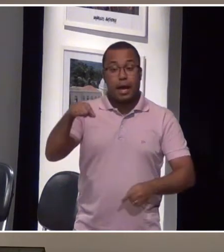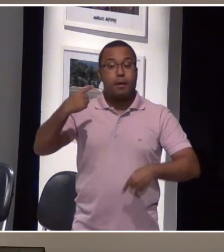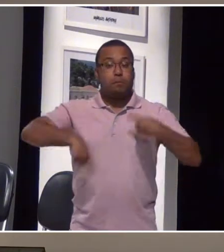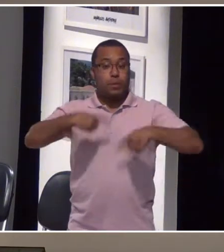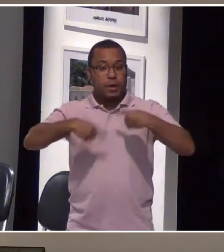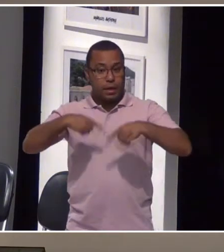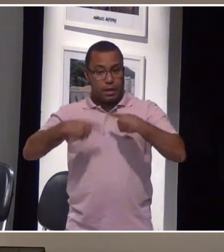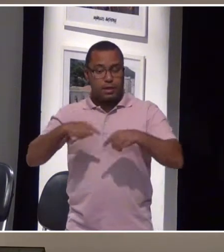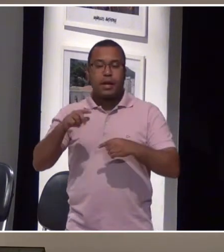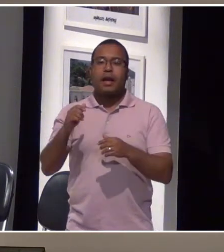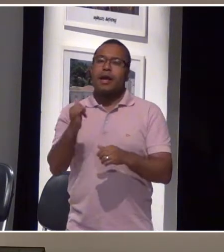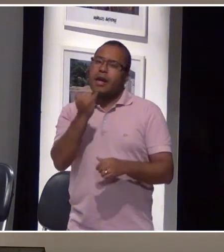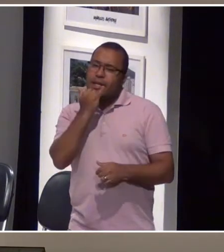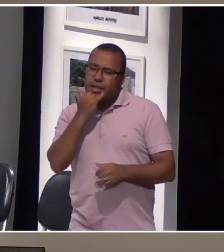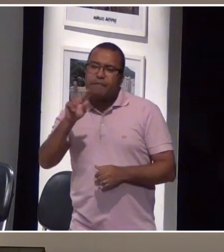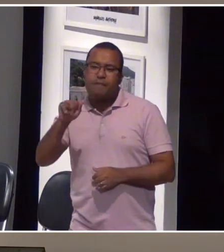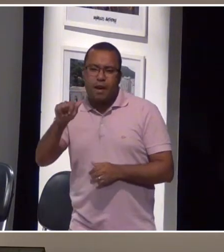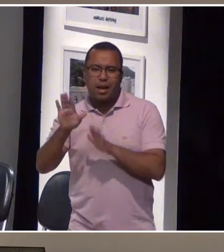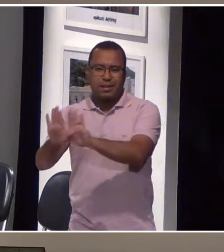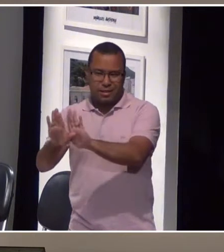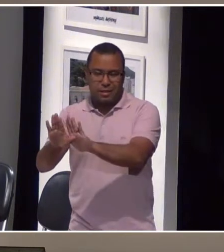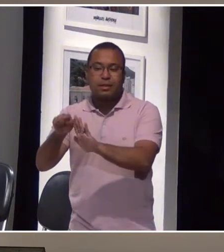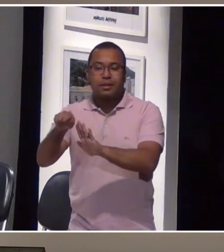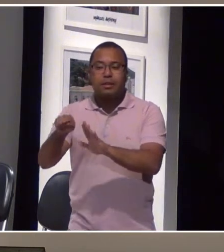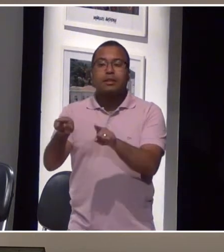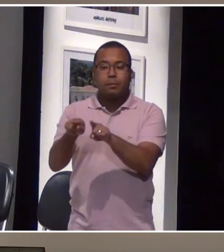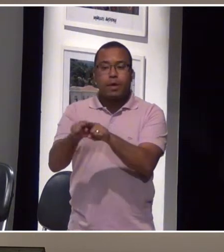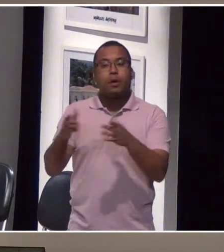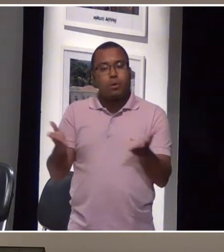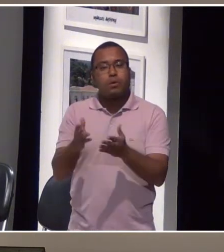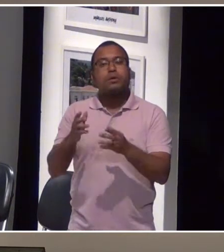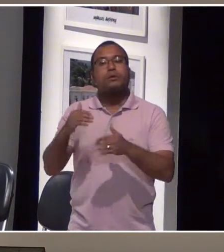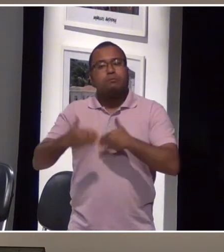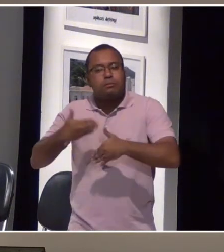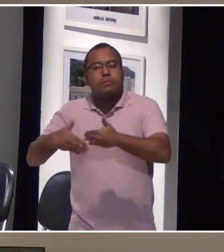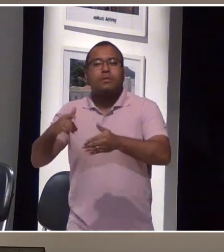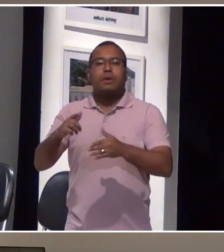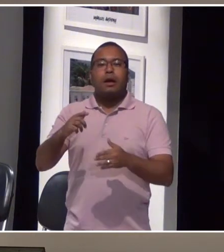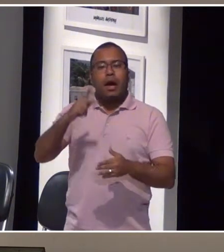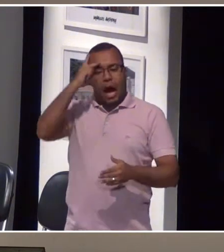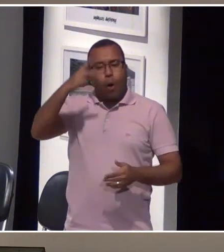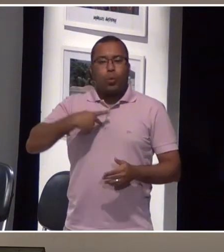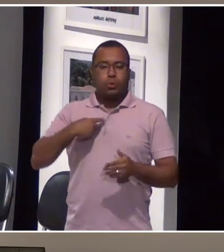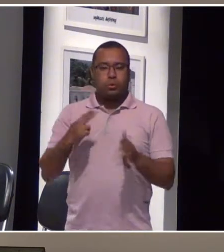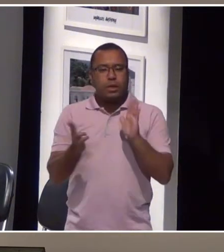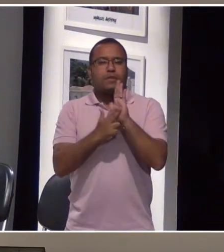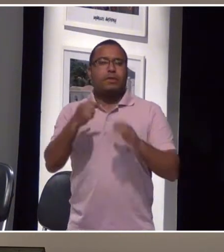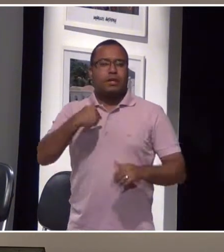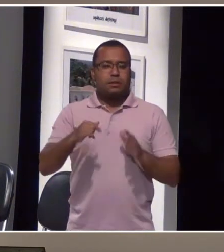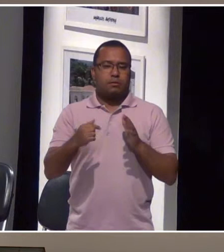as políticas de reserva de vagas que a gente vive hoje e que talvez estejam impulsionando ou levando a uma